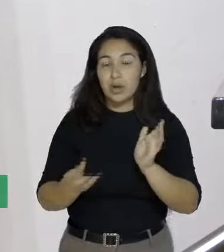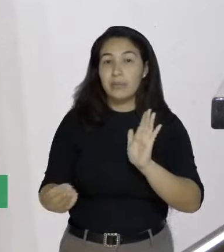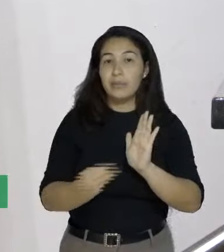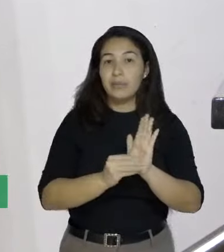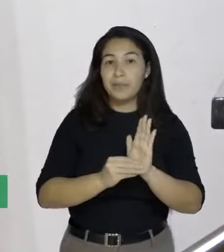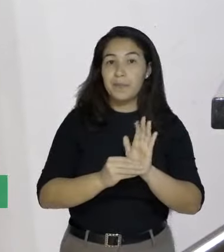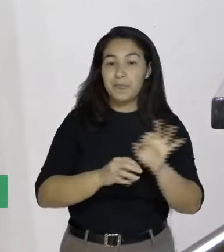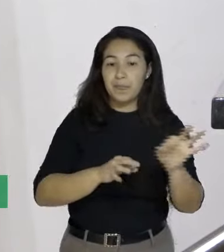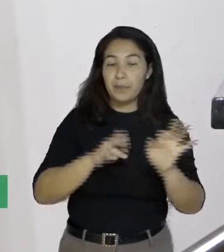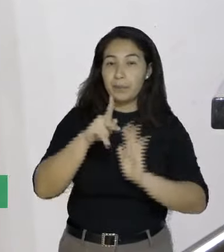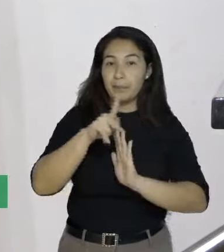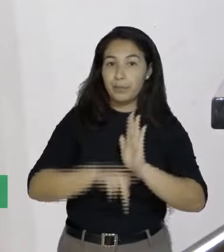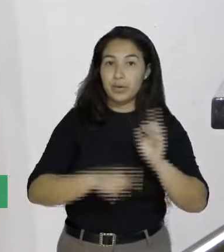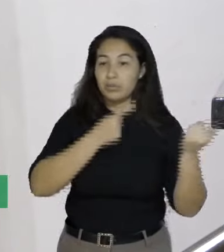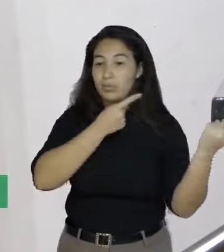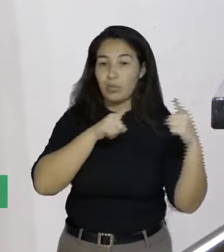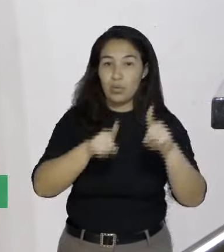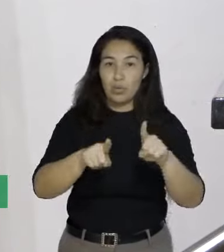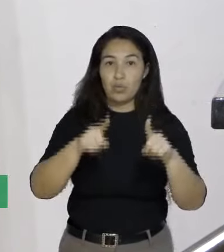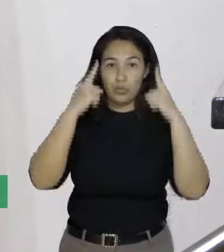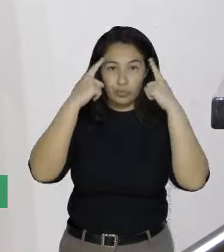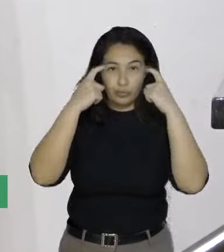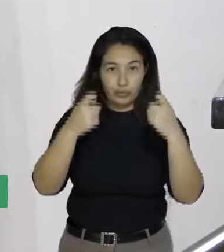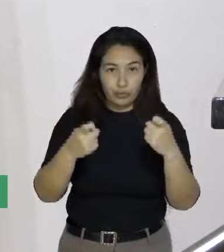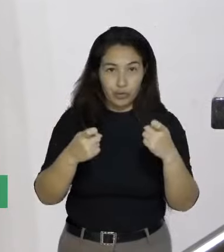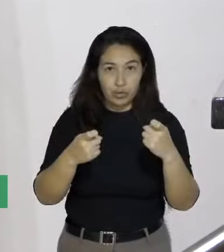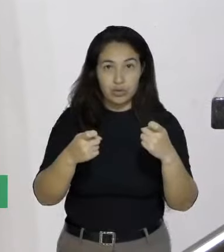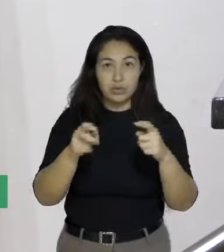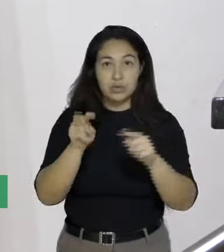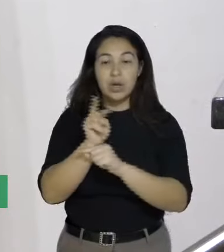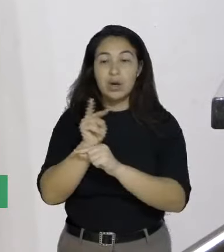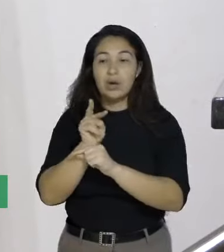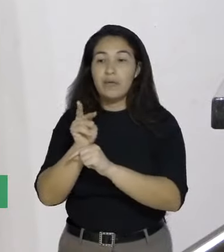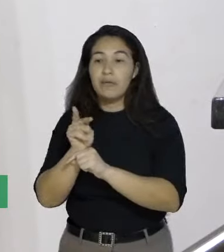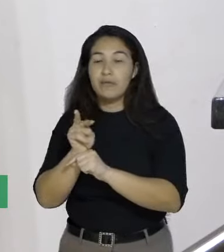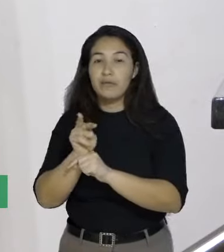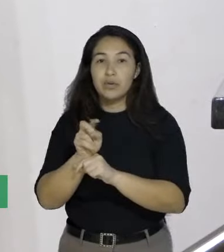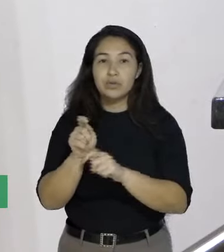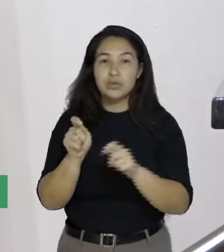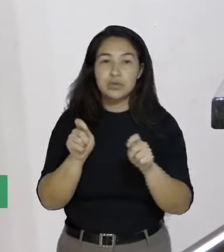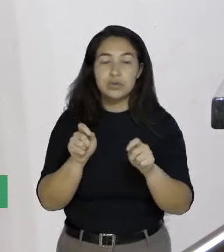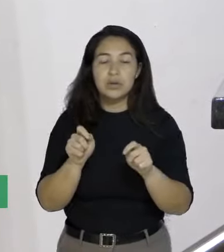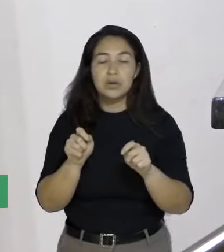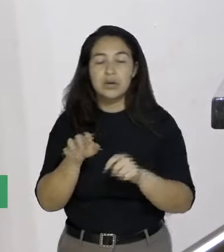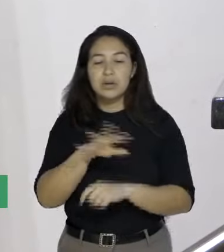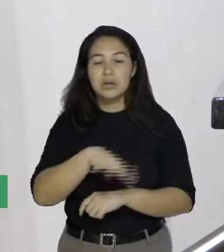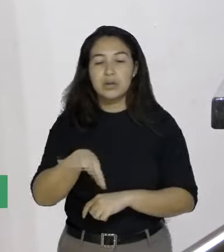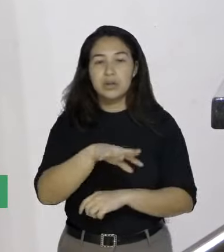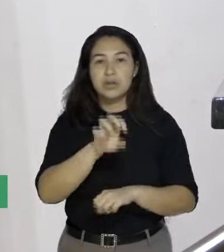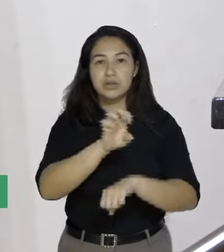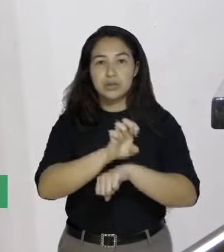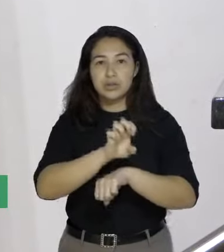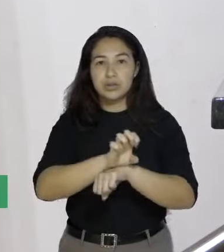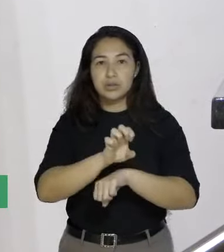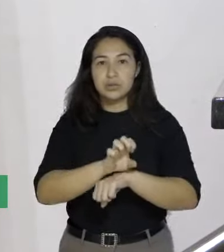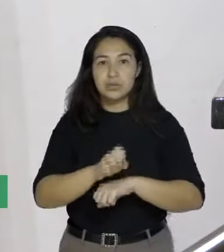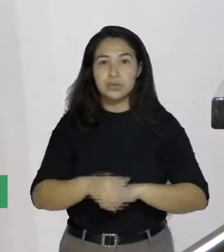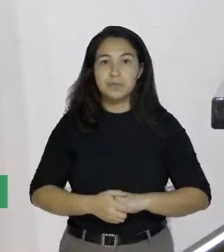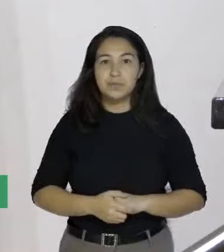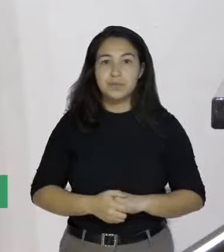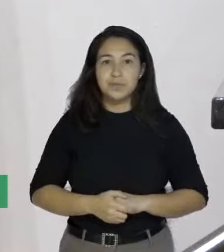completo de Combate à violência e o programa Estadual de vigilância e monitoramento na rede estadual de ensino Pode pôr o slide por favor